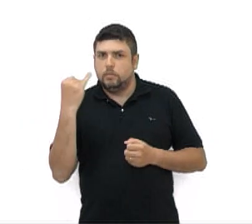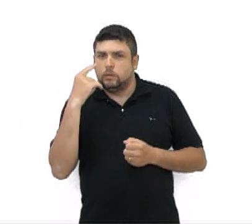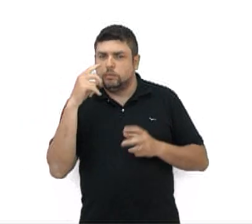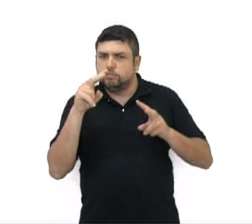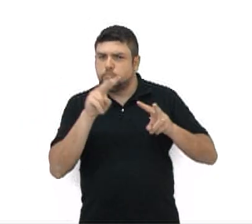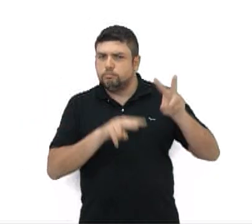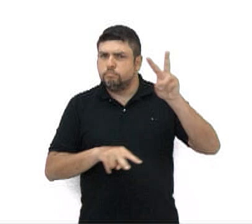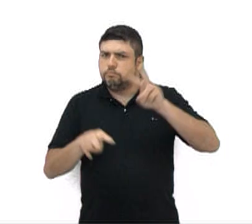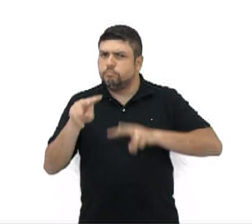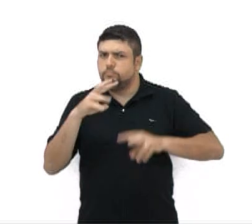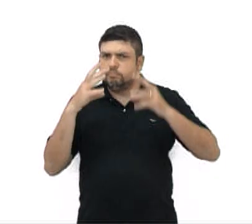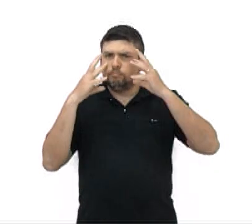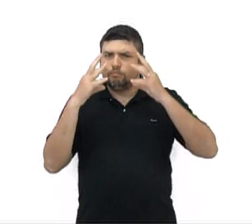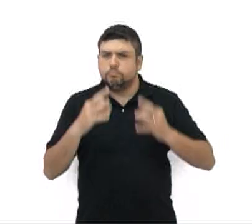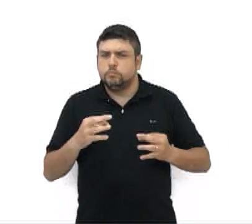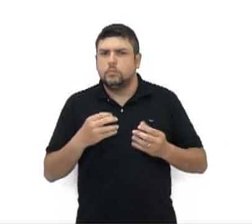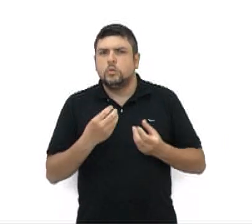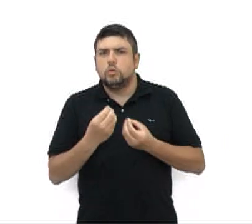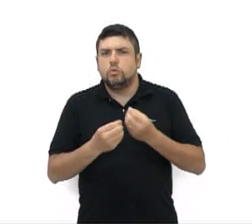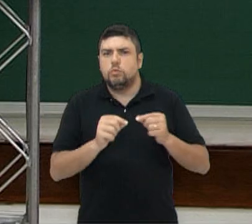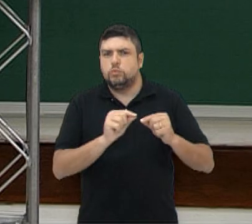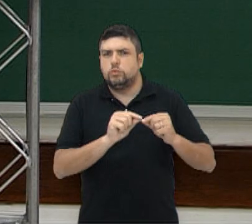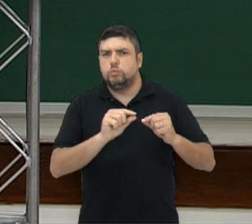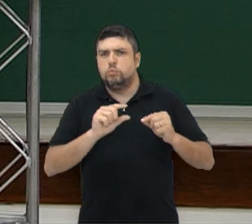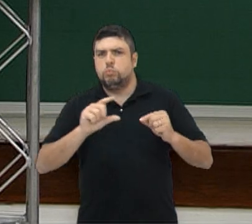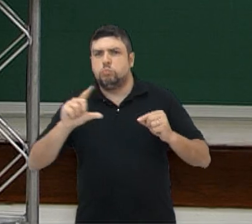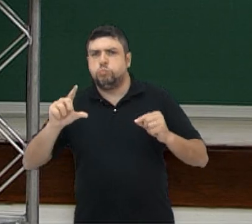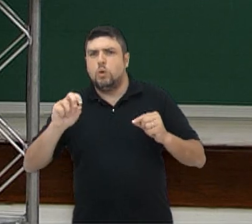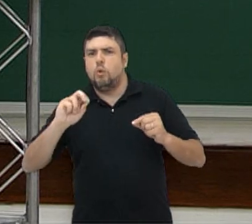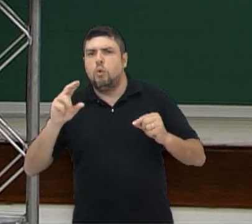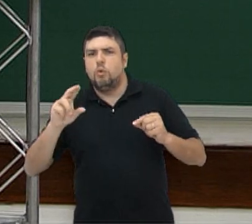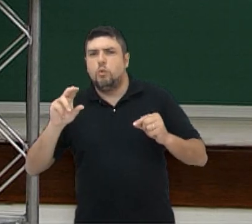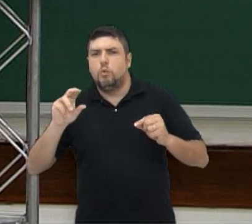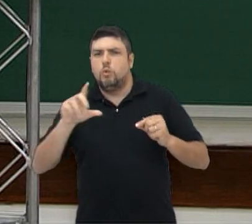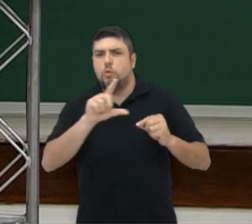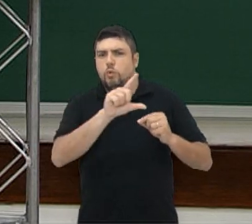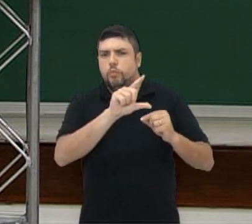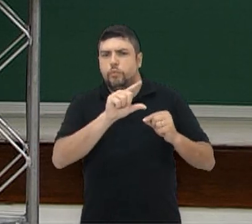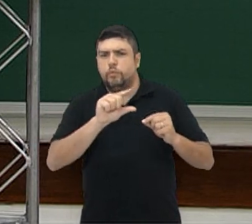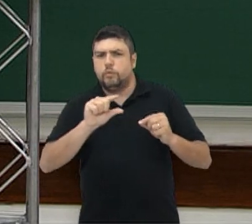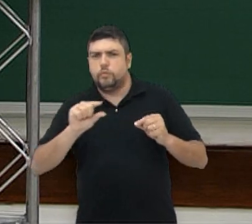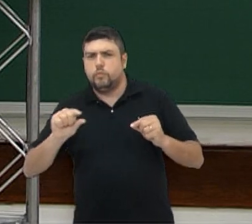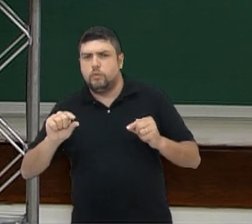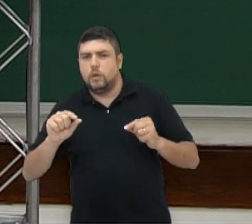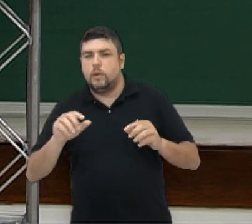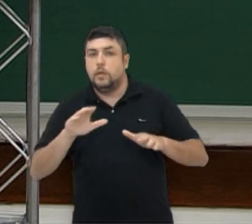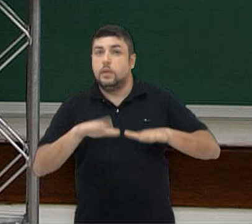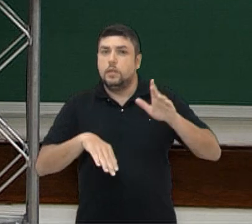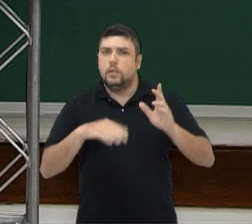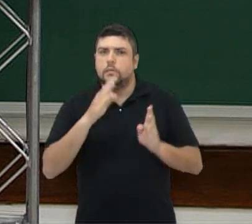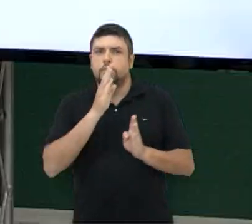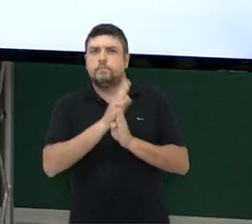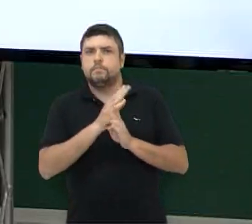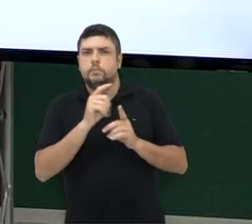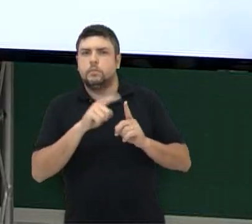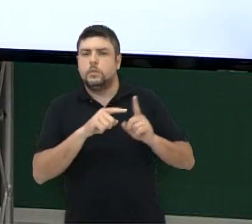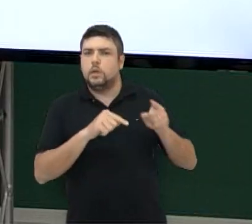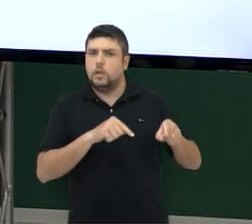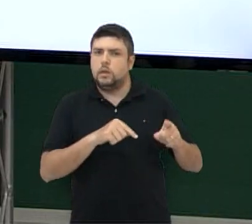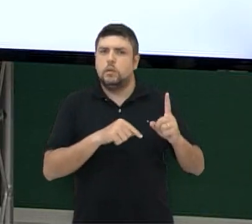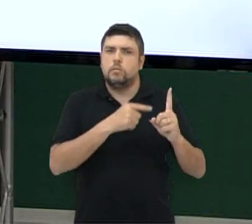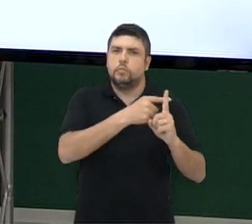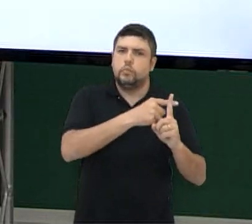isso, certo? A condição de progressivo ou retrógrado apenas é relacionado com o sinal da velocidade. Enquanto que a condição